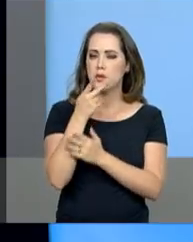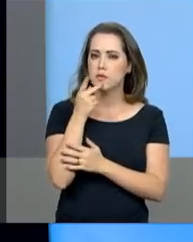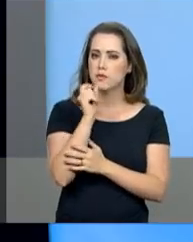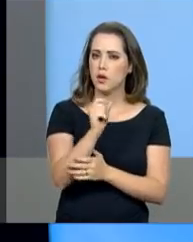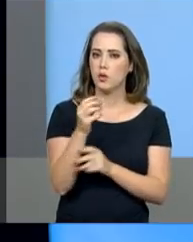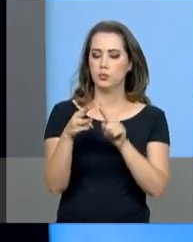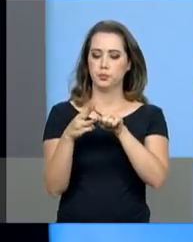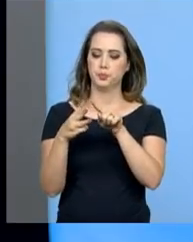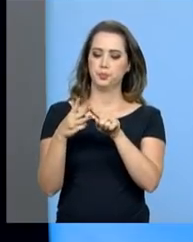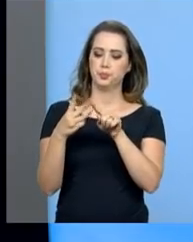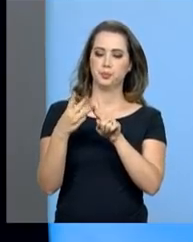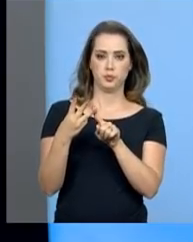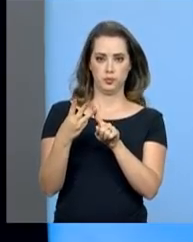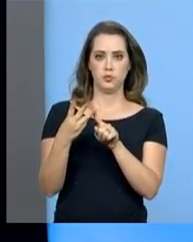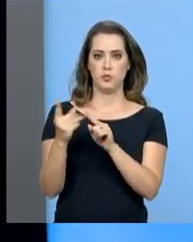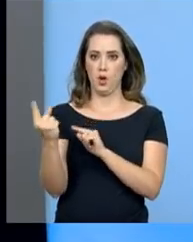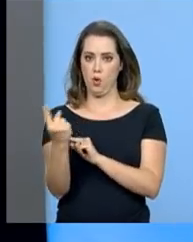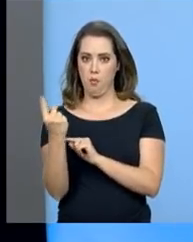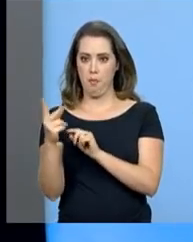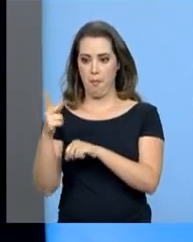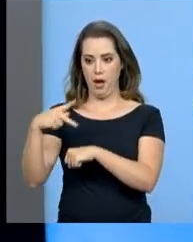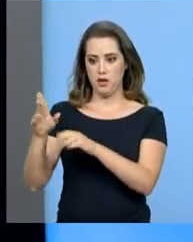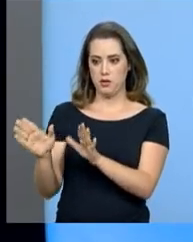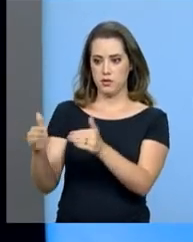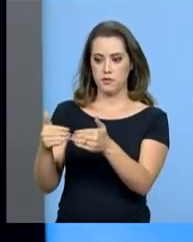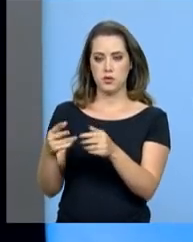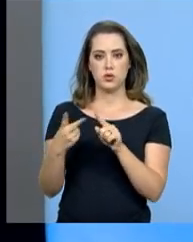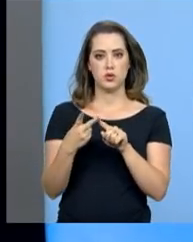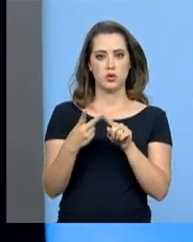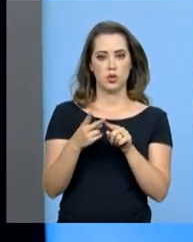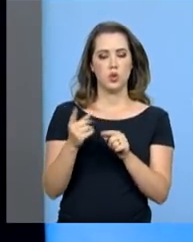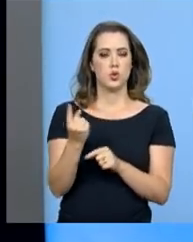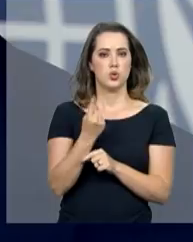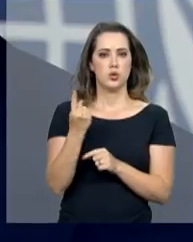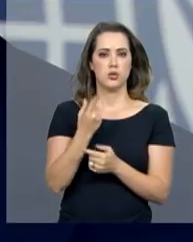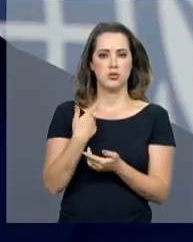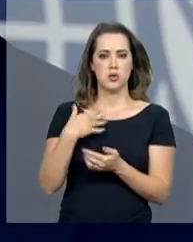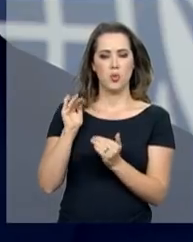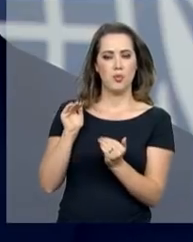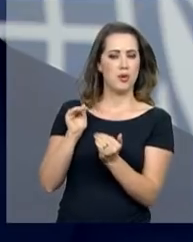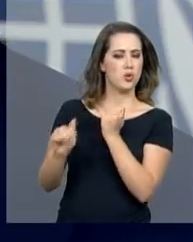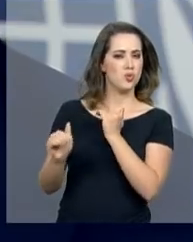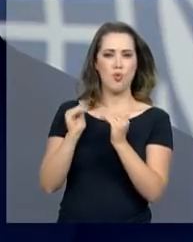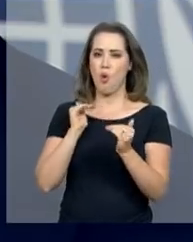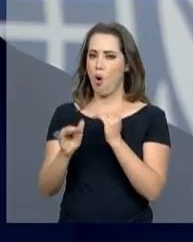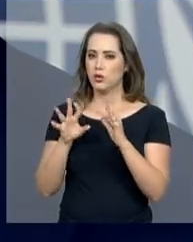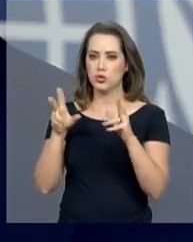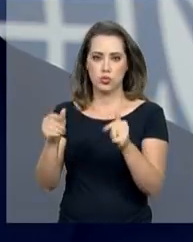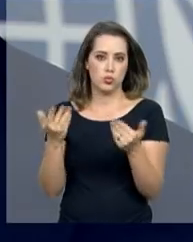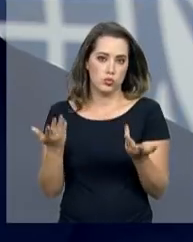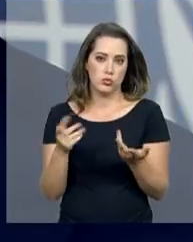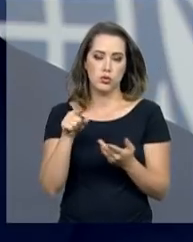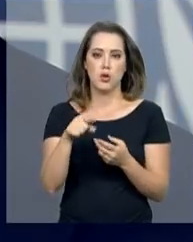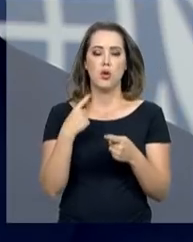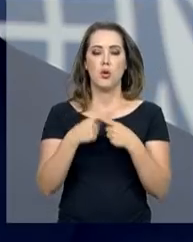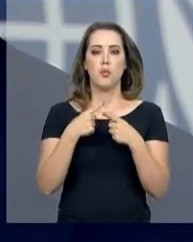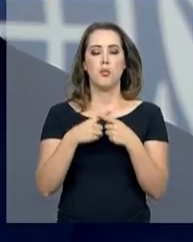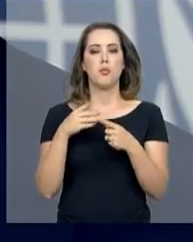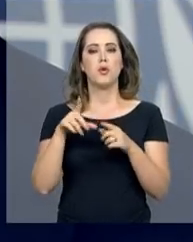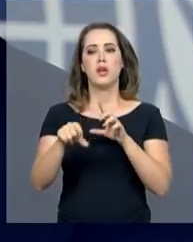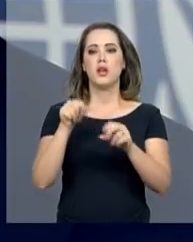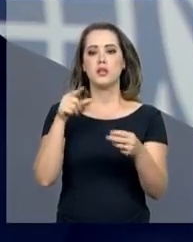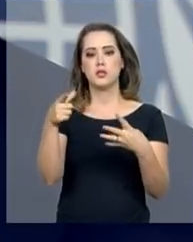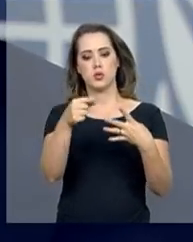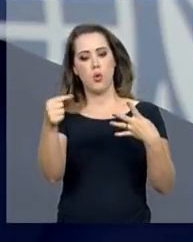três questões isolacionismo unilateralismo e intolerância eu queria saber porque escolha de destacar esses